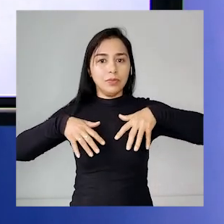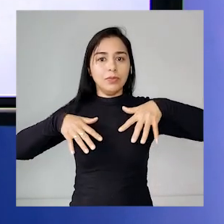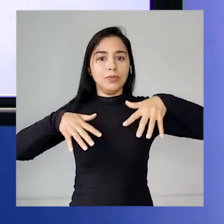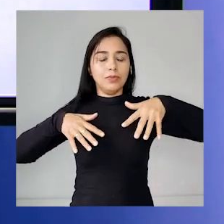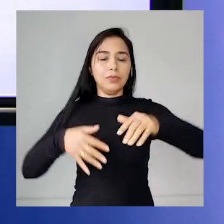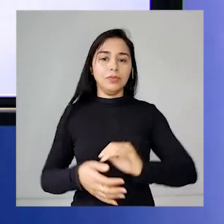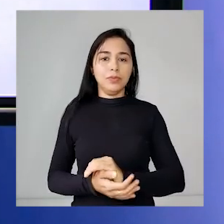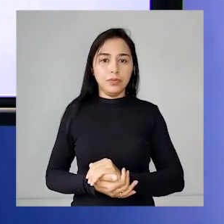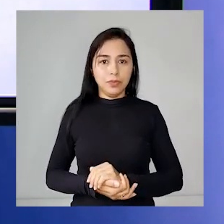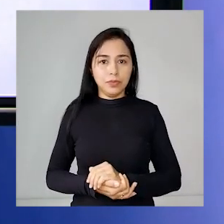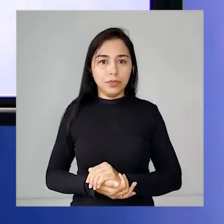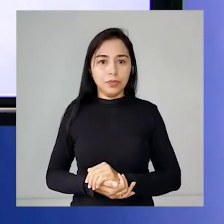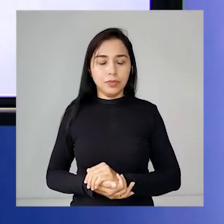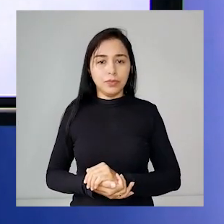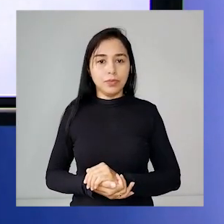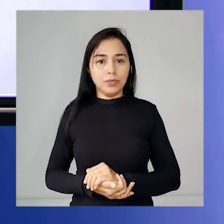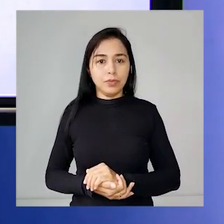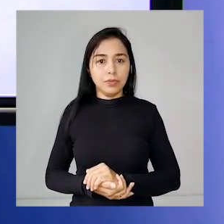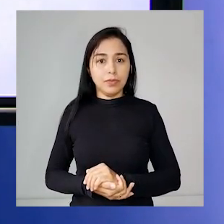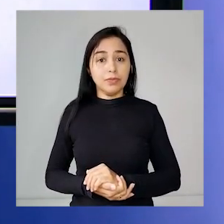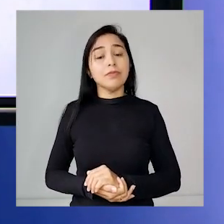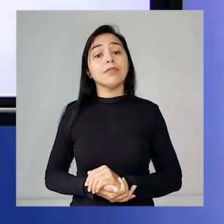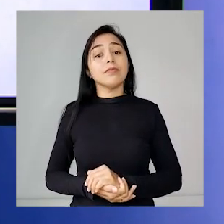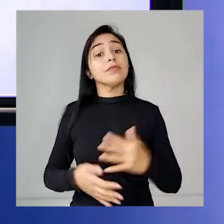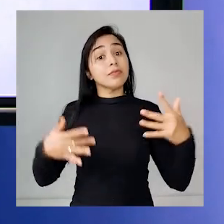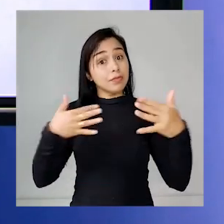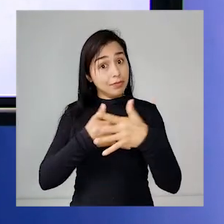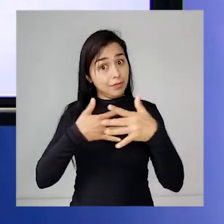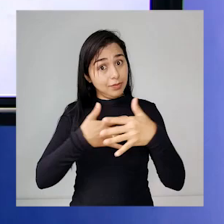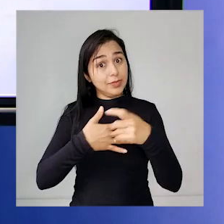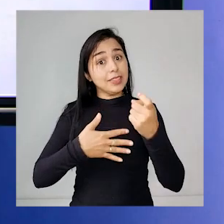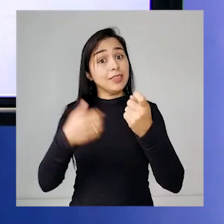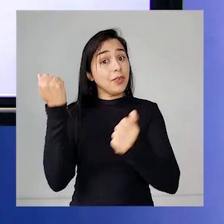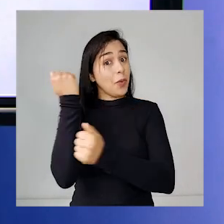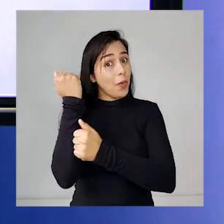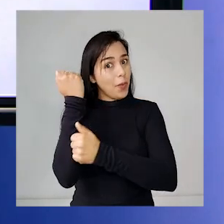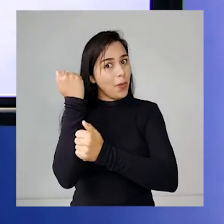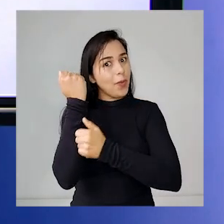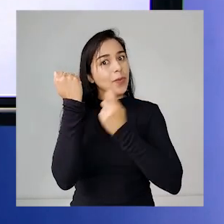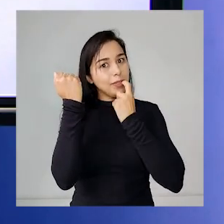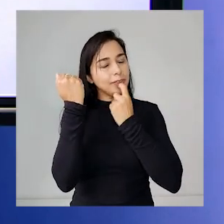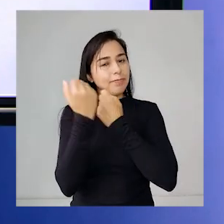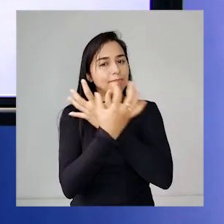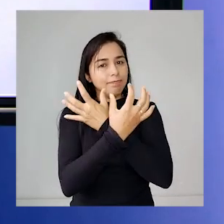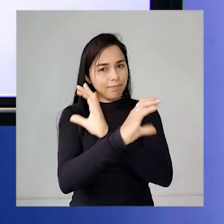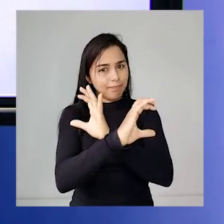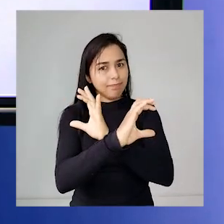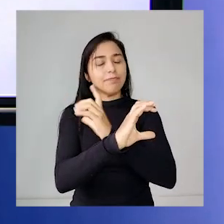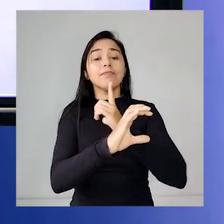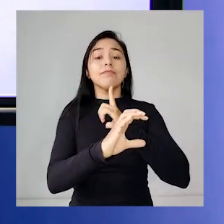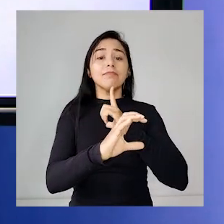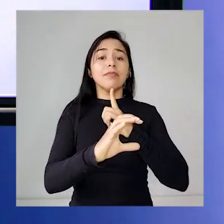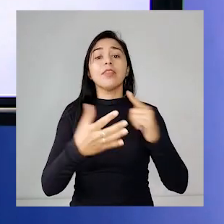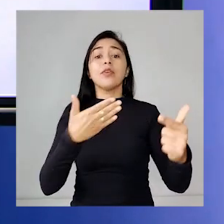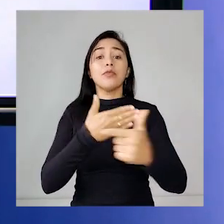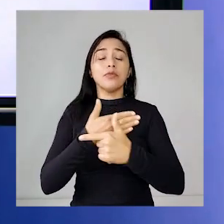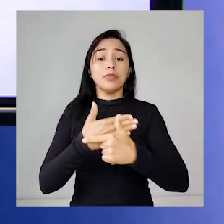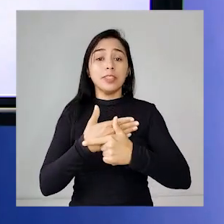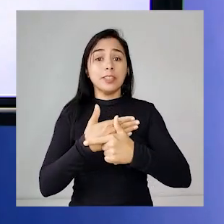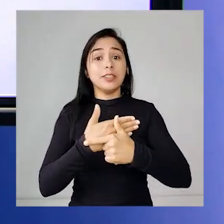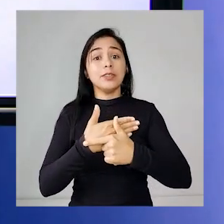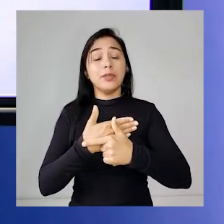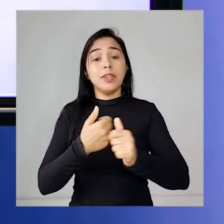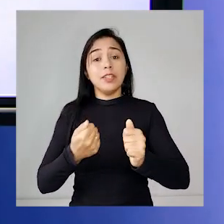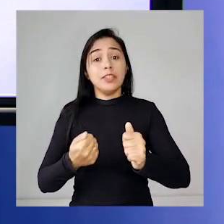pulmões. O tecido ósseo é um tecido responsável pela sustentação também, junto